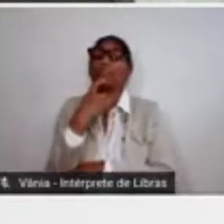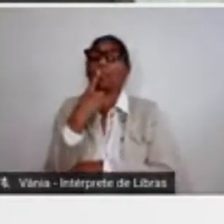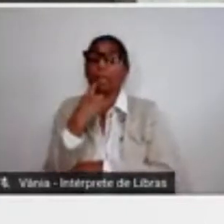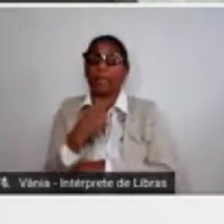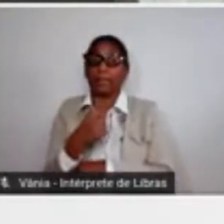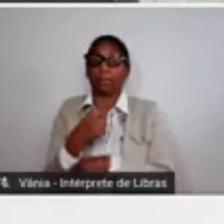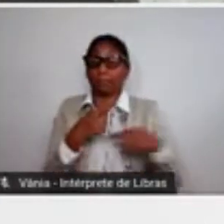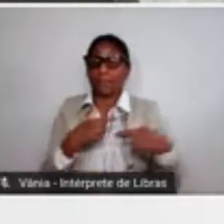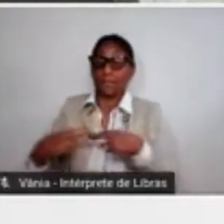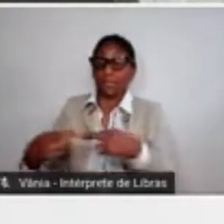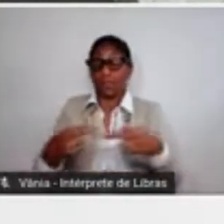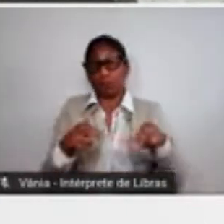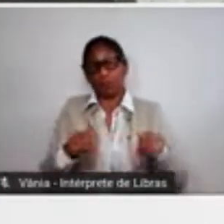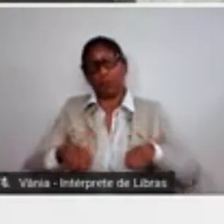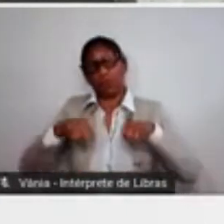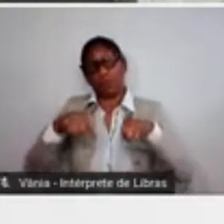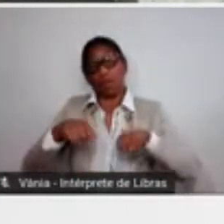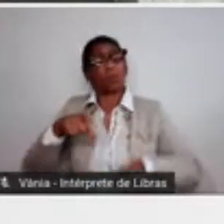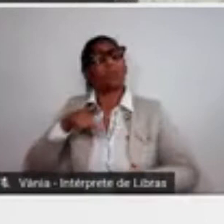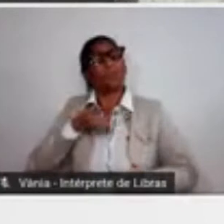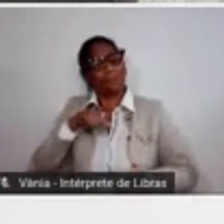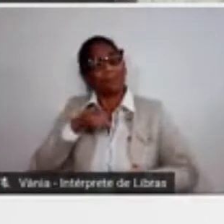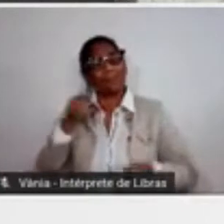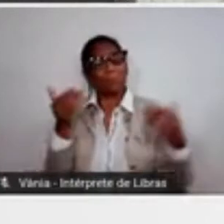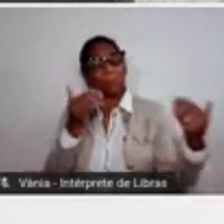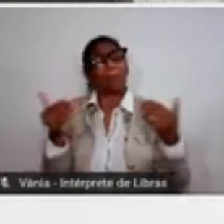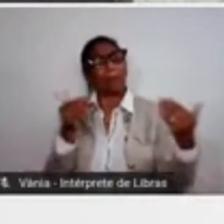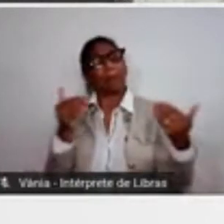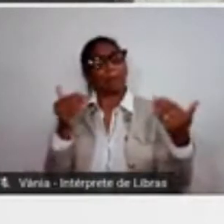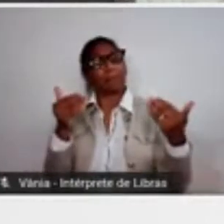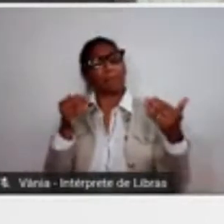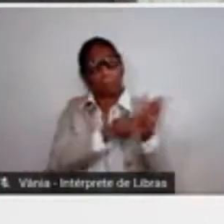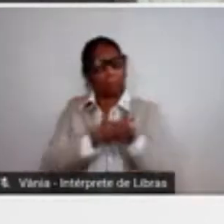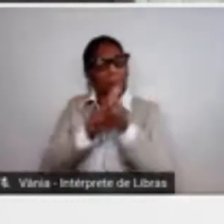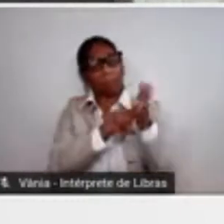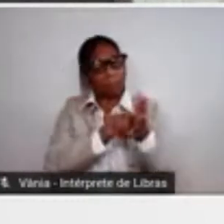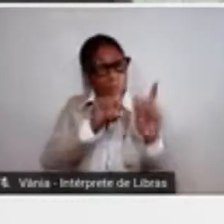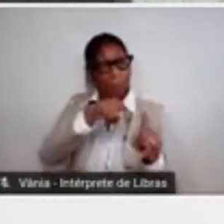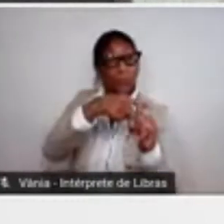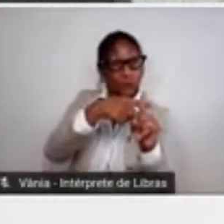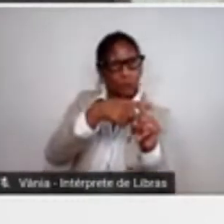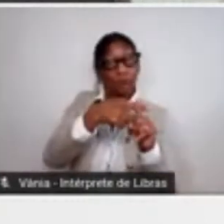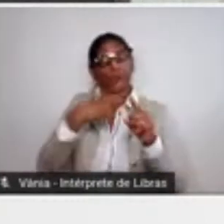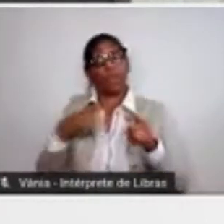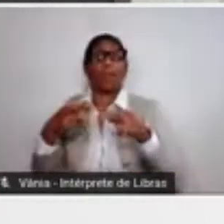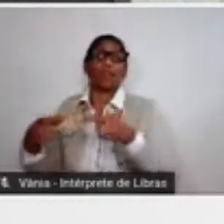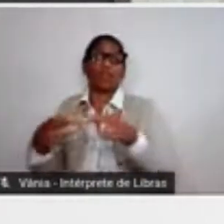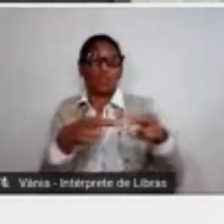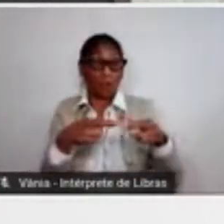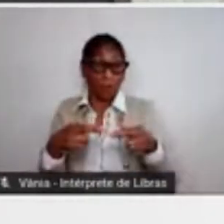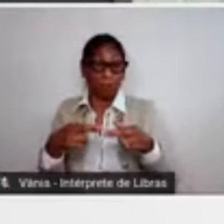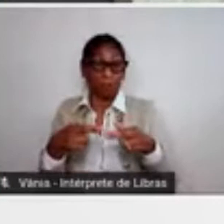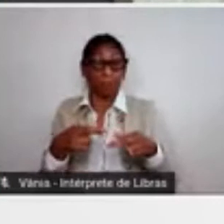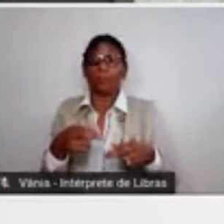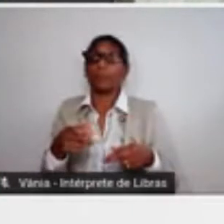região de Canoas até tem uma relativa estabilidade, tem alguns indicadores que são positivos, como no contexto da região metropolitana, mas ainda